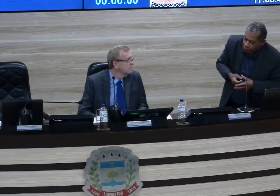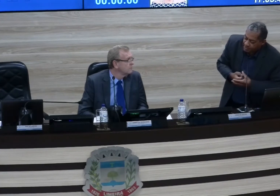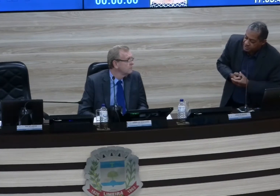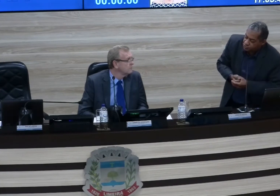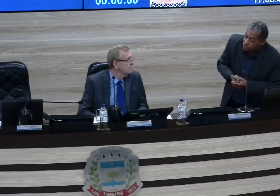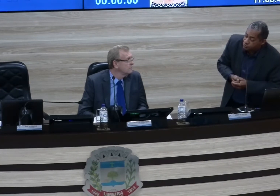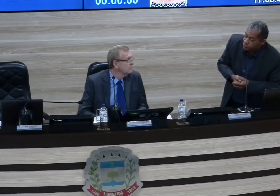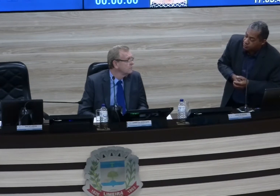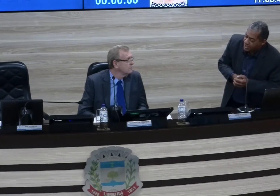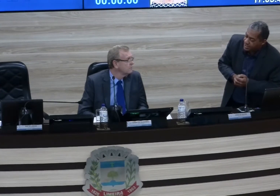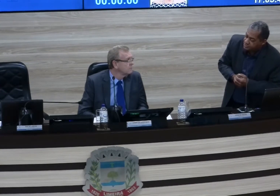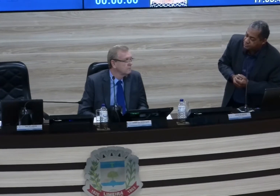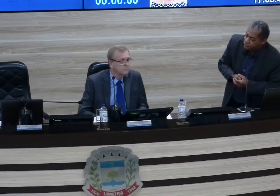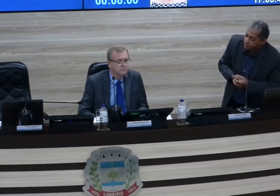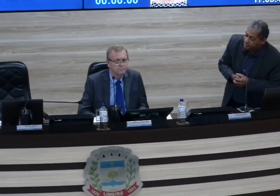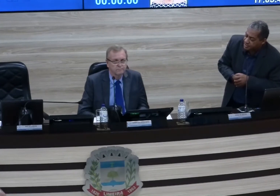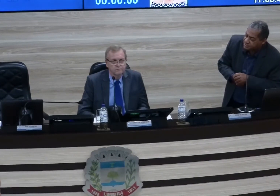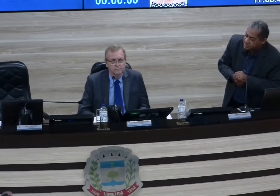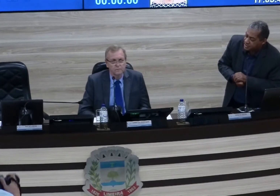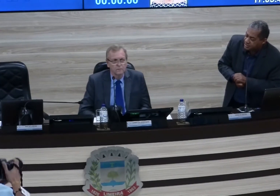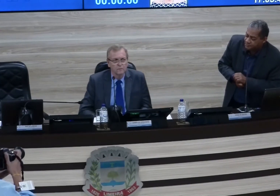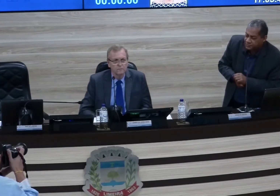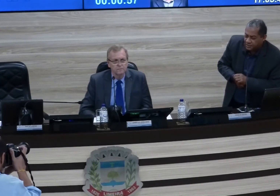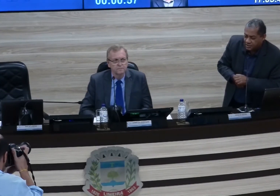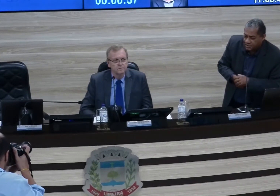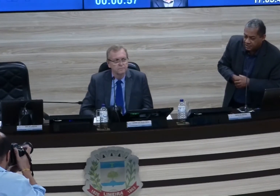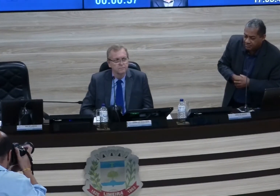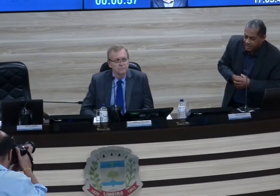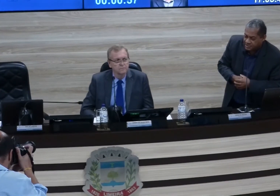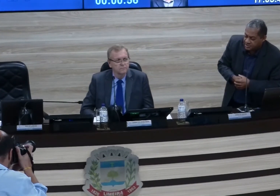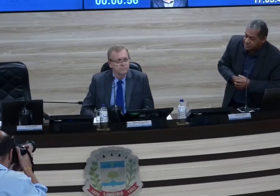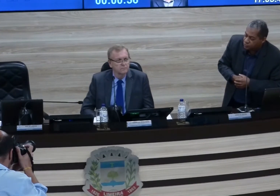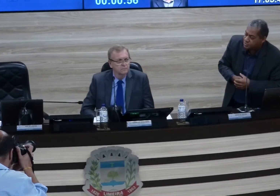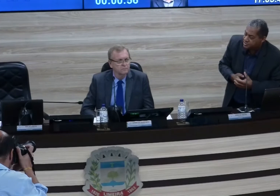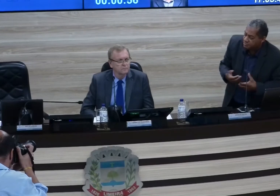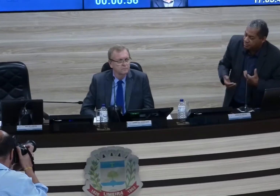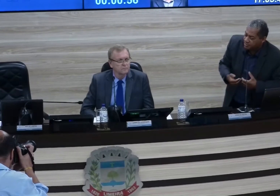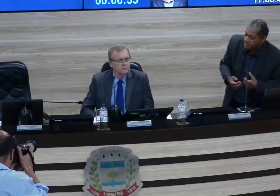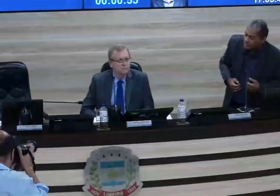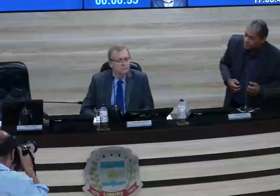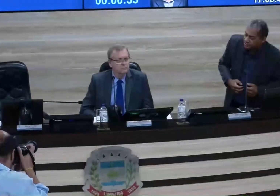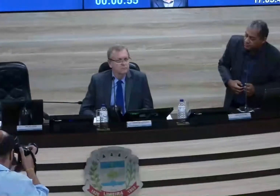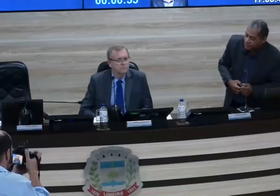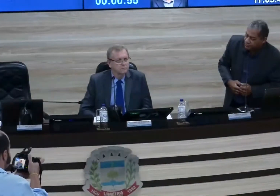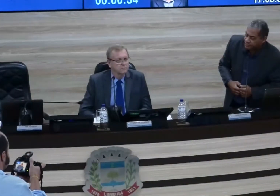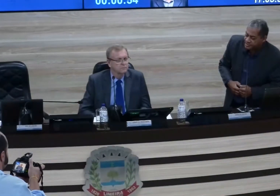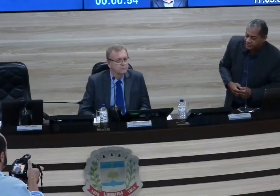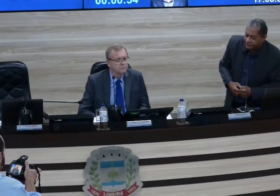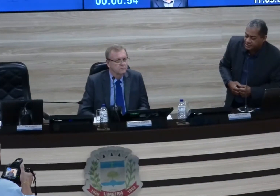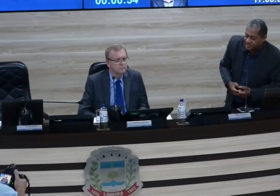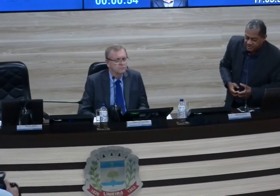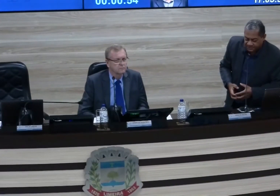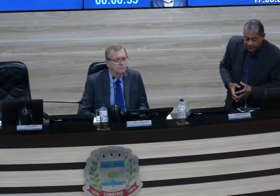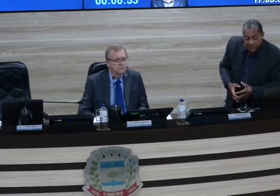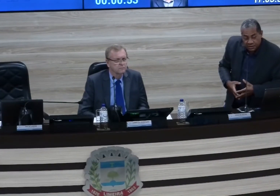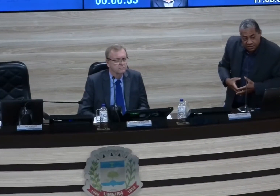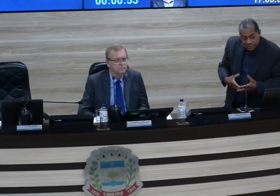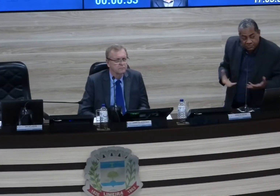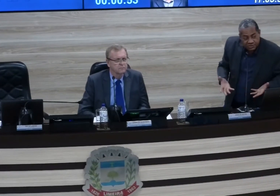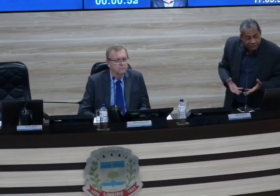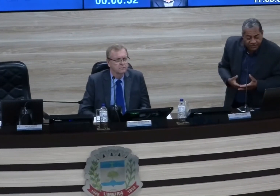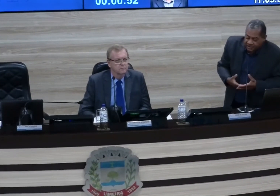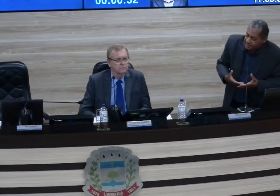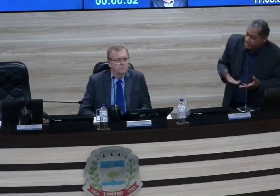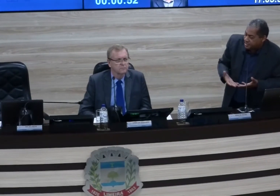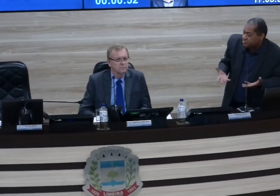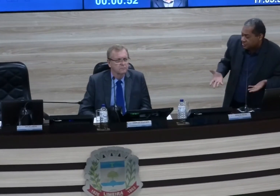né? Mais de 8.000 casos confirmados de dengue. Americana... E mais de 12.000 aguardando confirmação. Infelizmente, isso